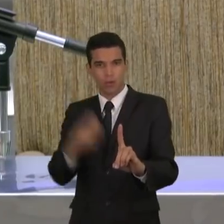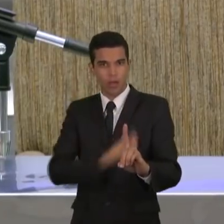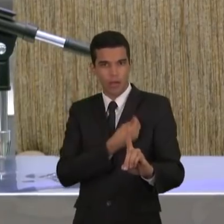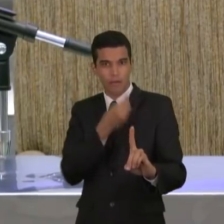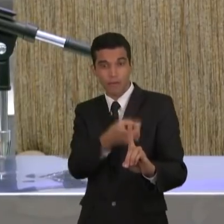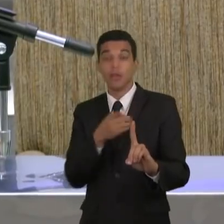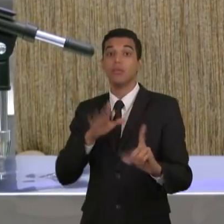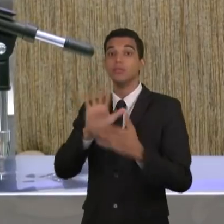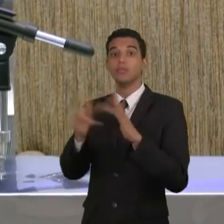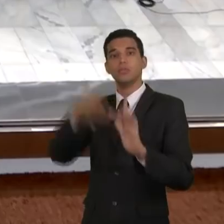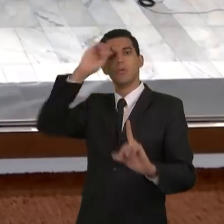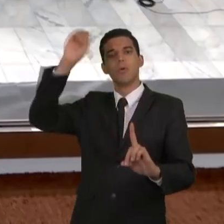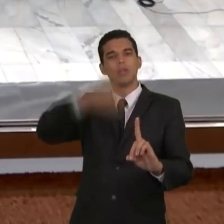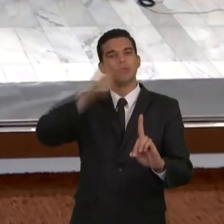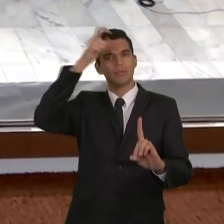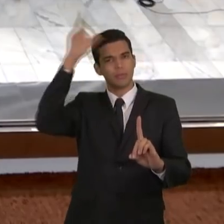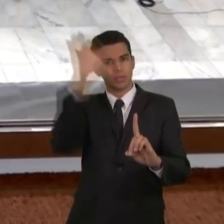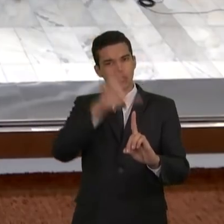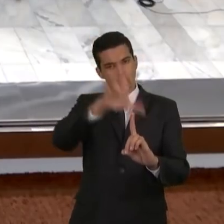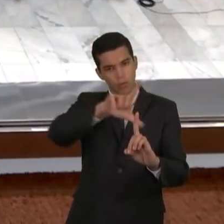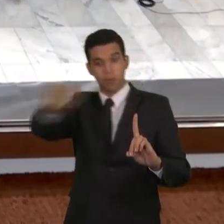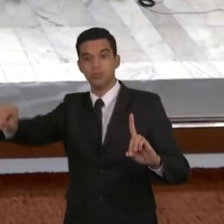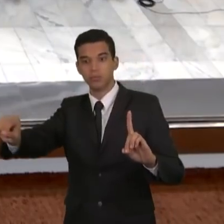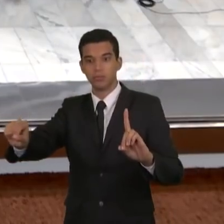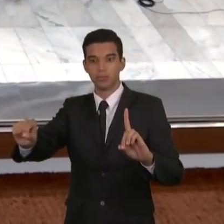crer esta noite é